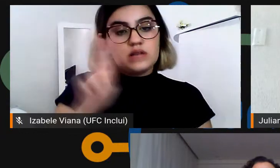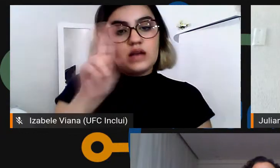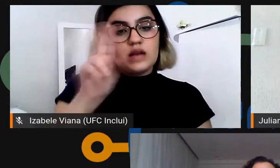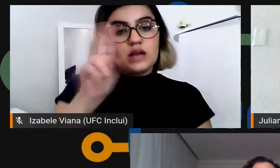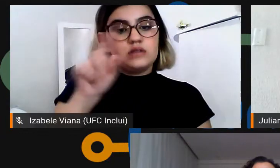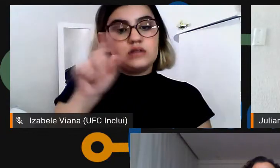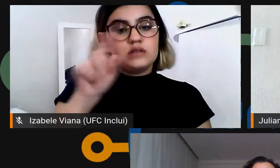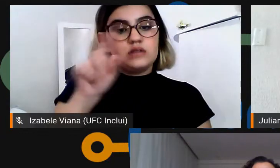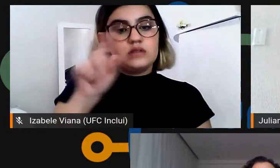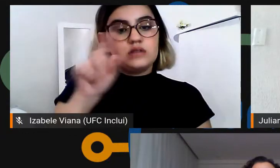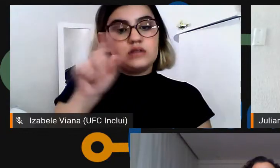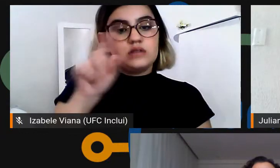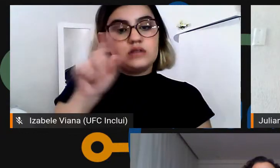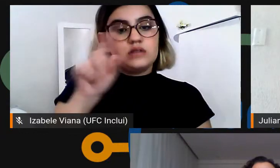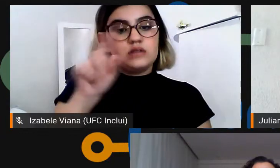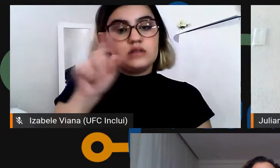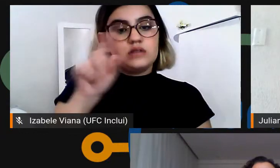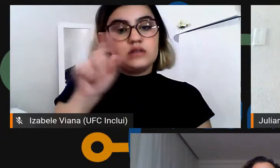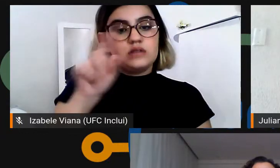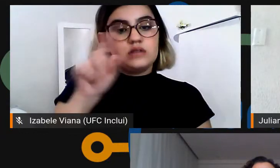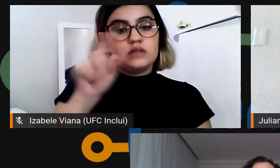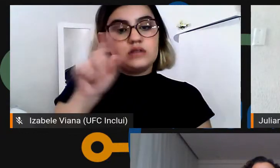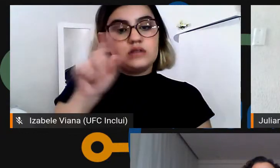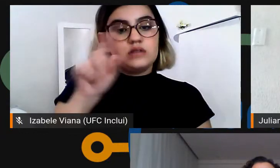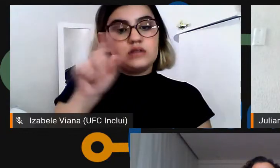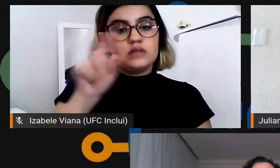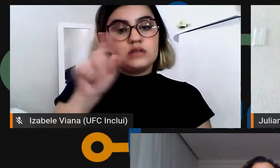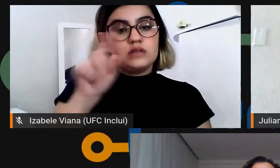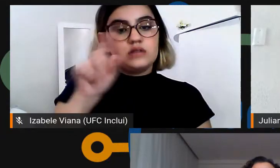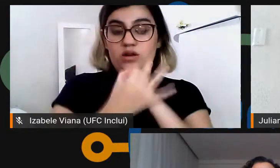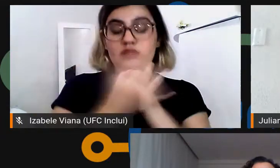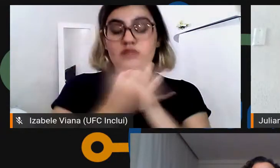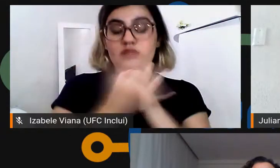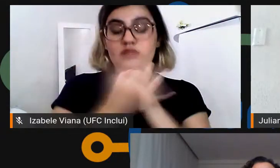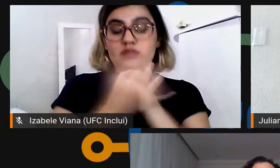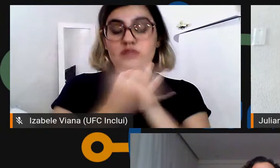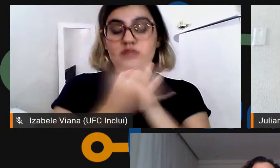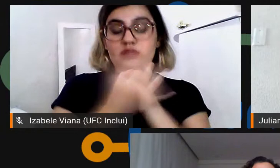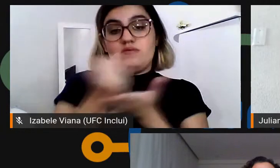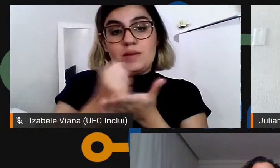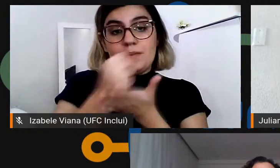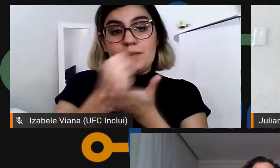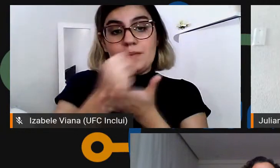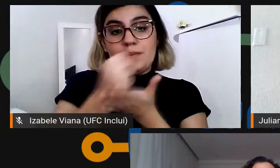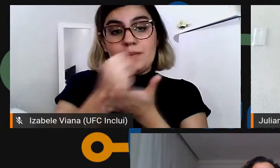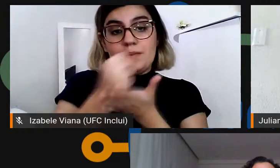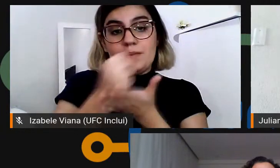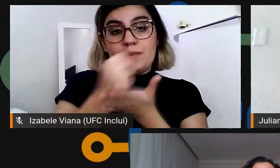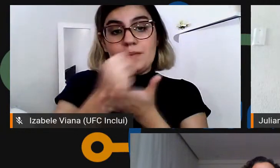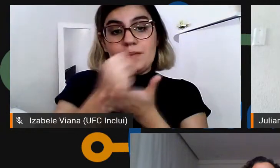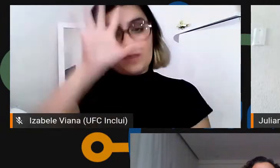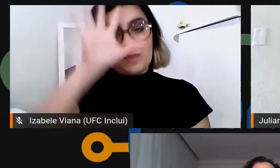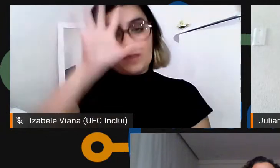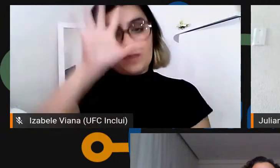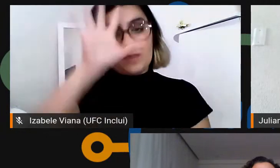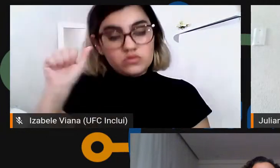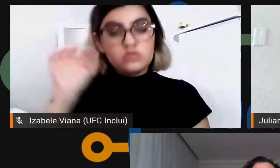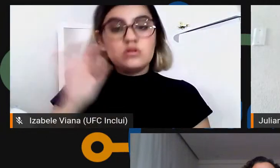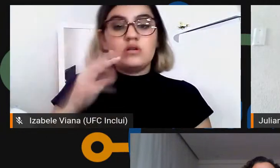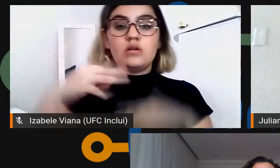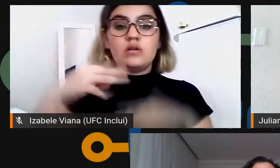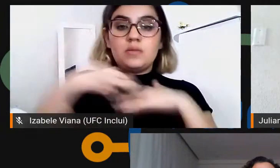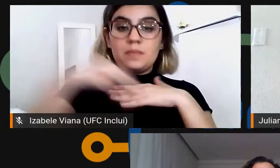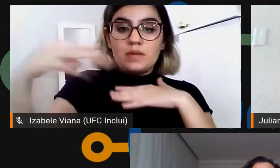é graduada em farmácia pela Universidade Federal do Amazonas, mestre em Efetividade em Saúde Baseada